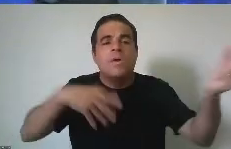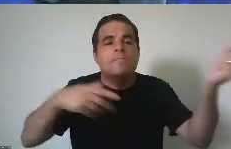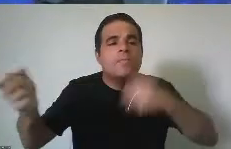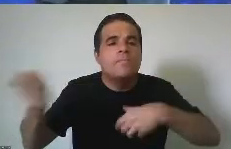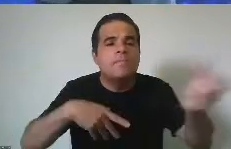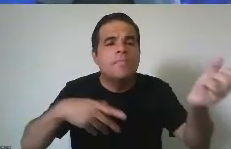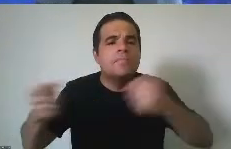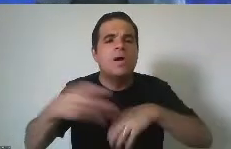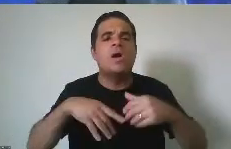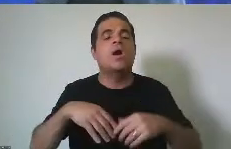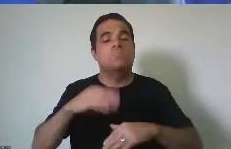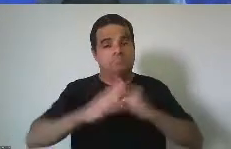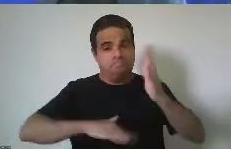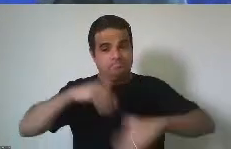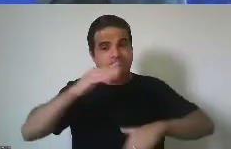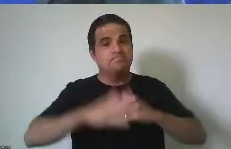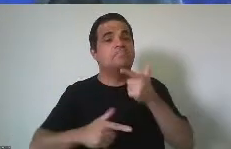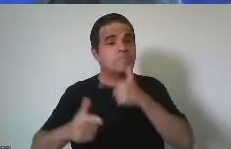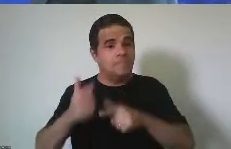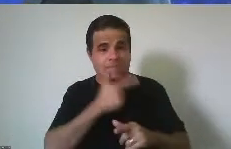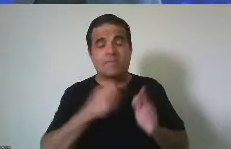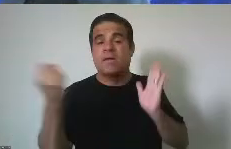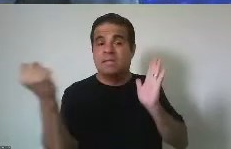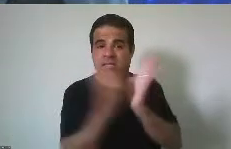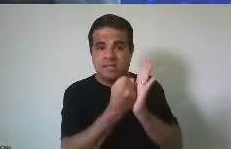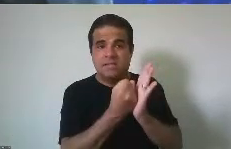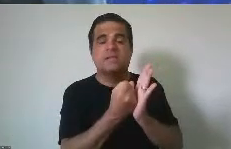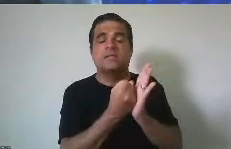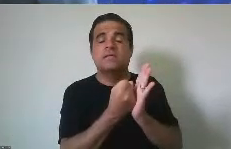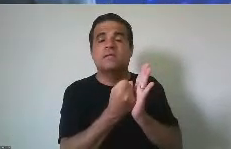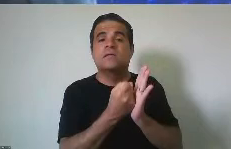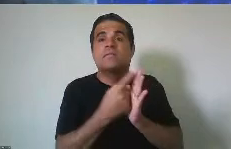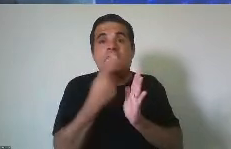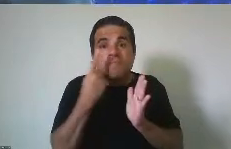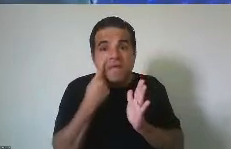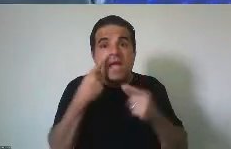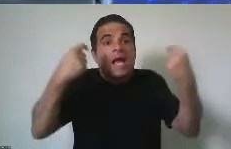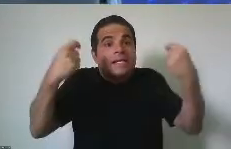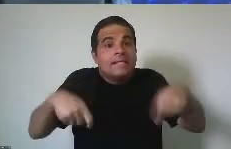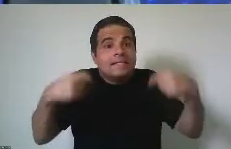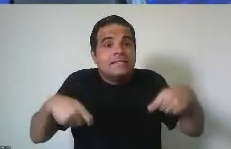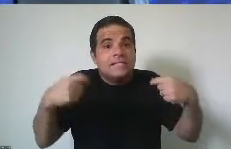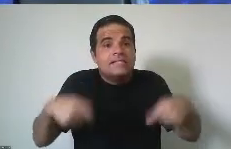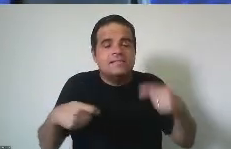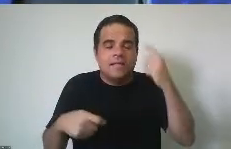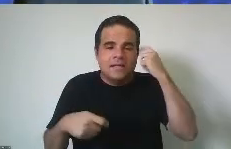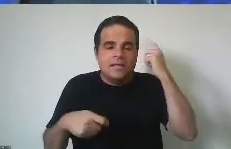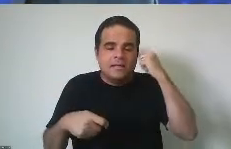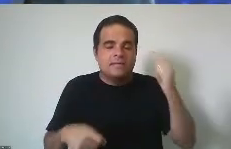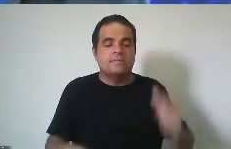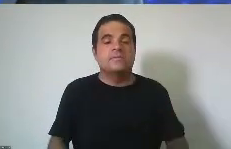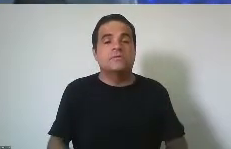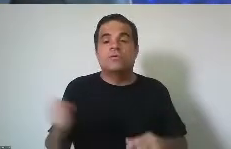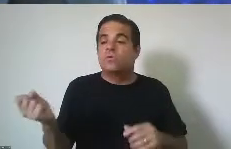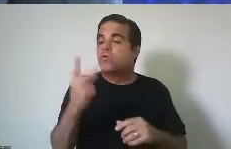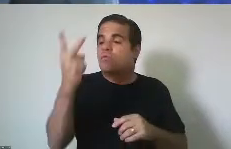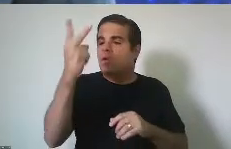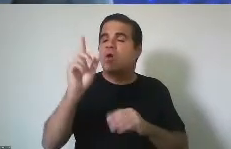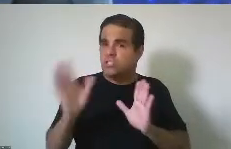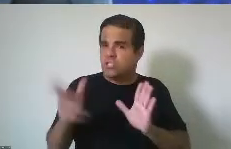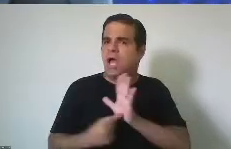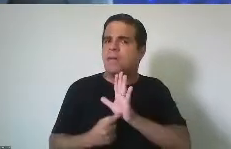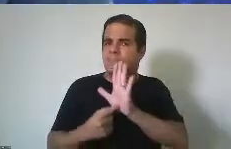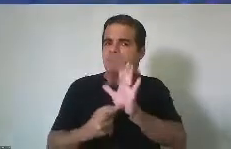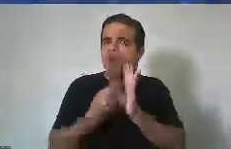por inovação cansativa sempre responde a uma necessidade o arroz também apresentou isso como